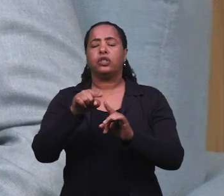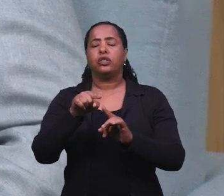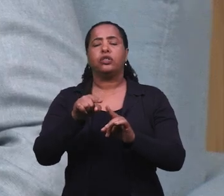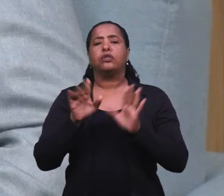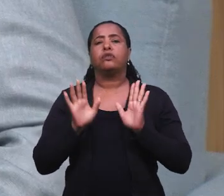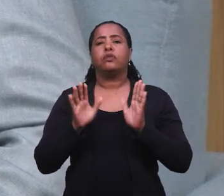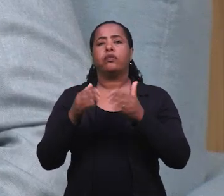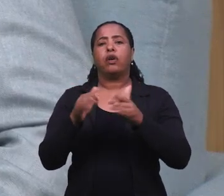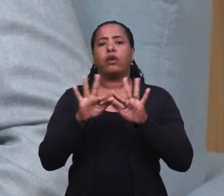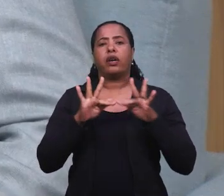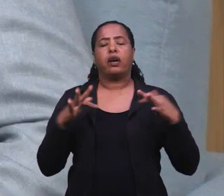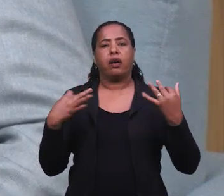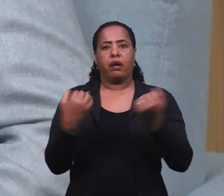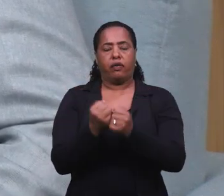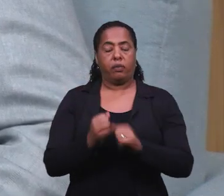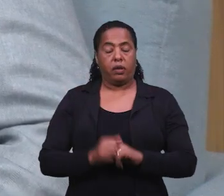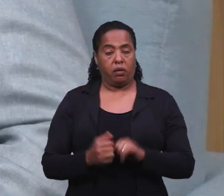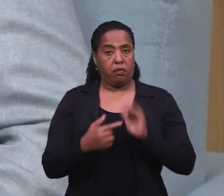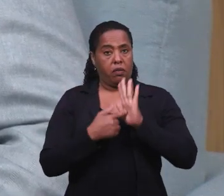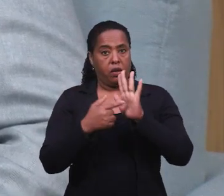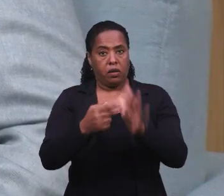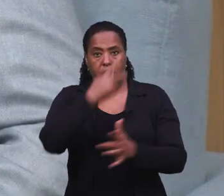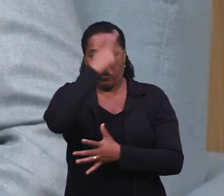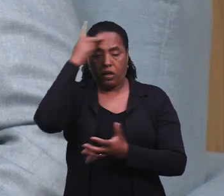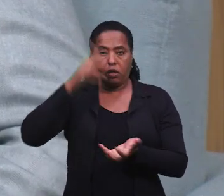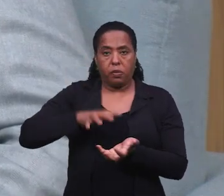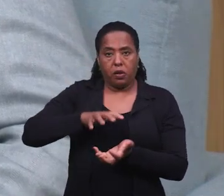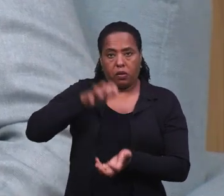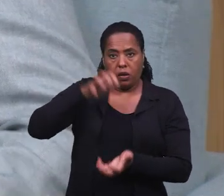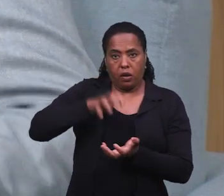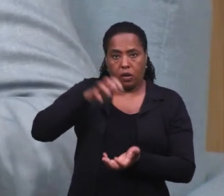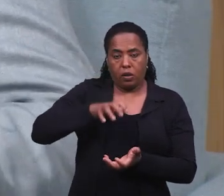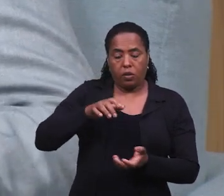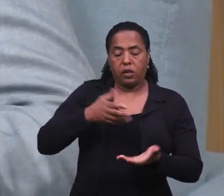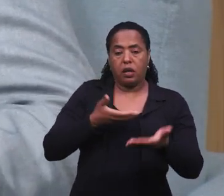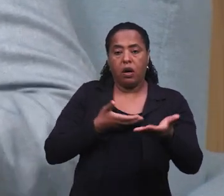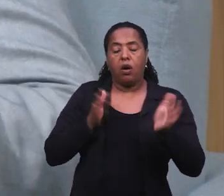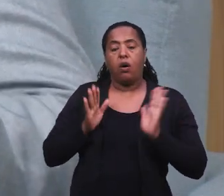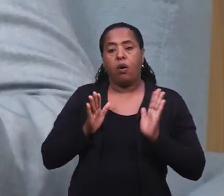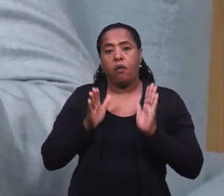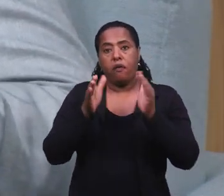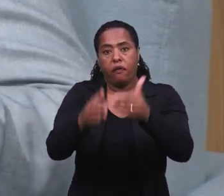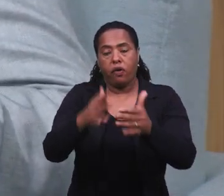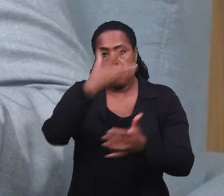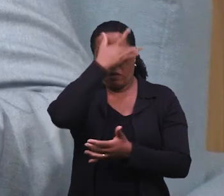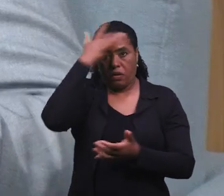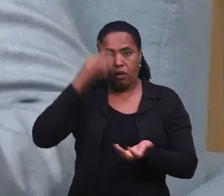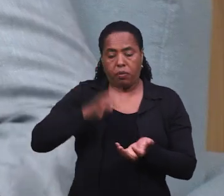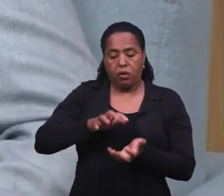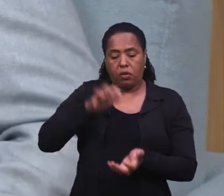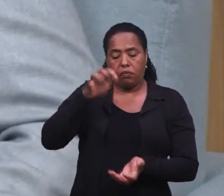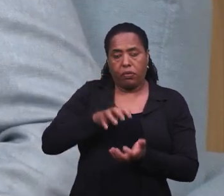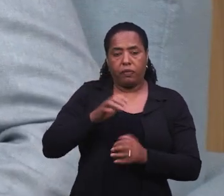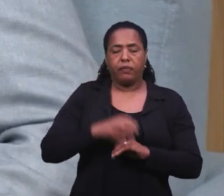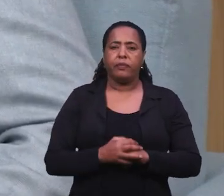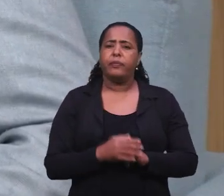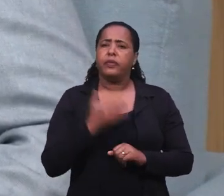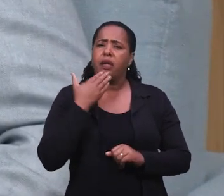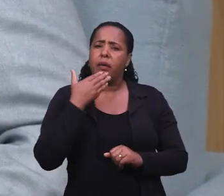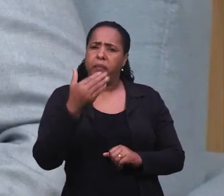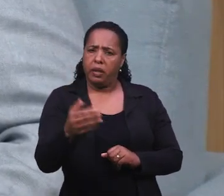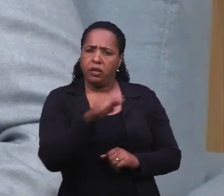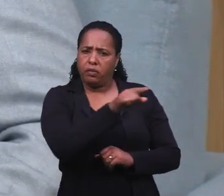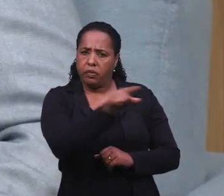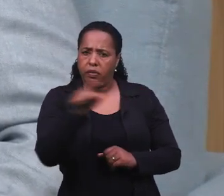falamos sobre o idoso e para o idoso. Nós queremos pedir para o senhor e a senhora que participam